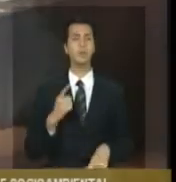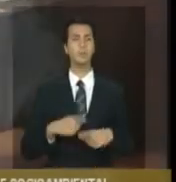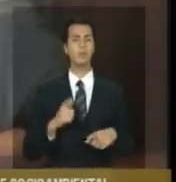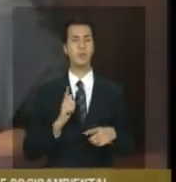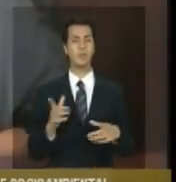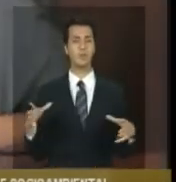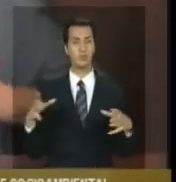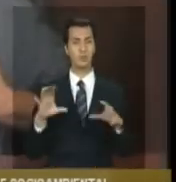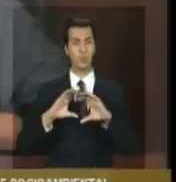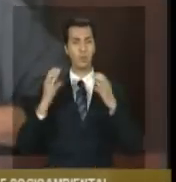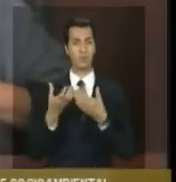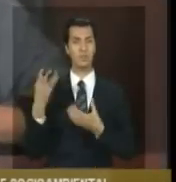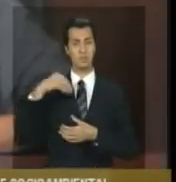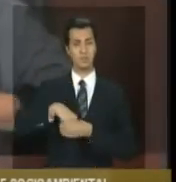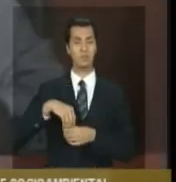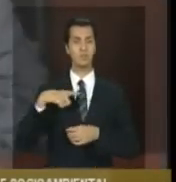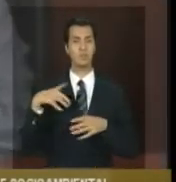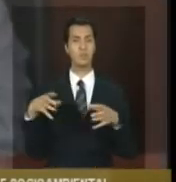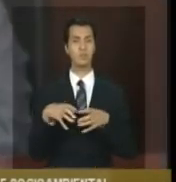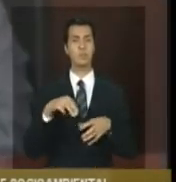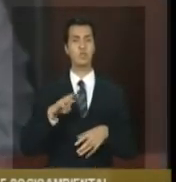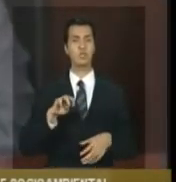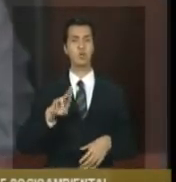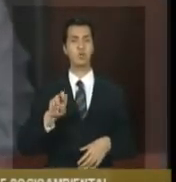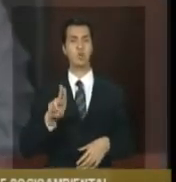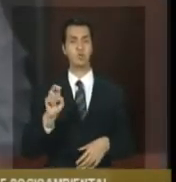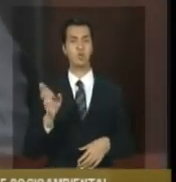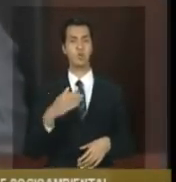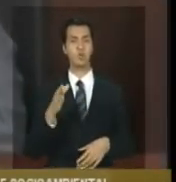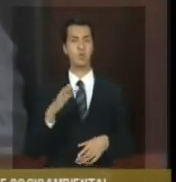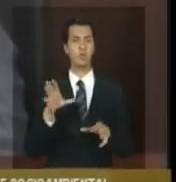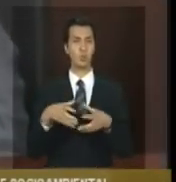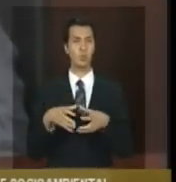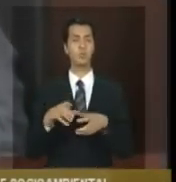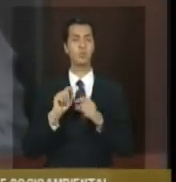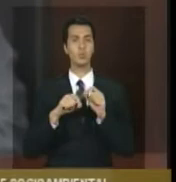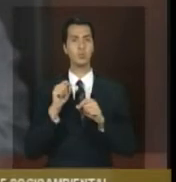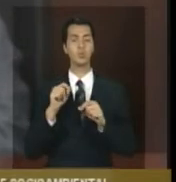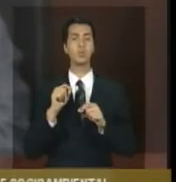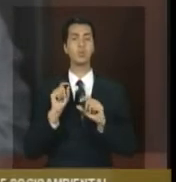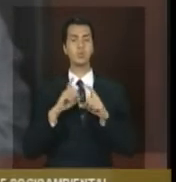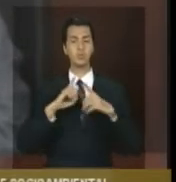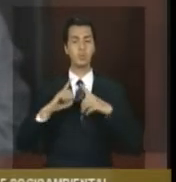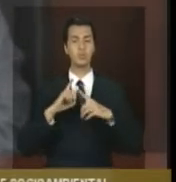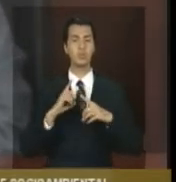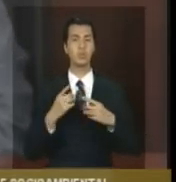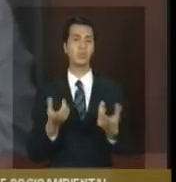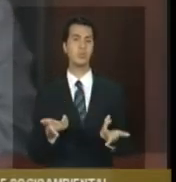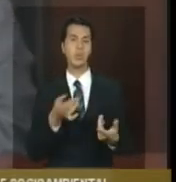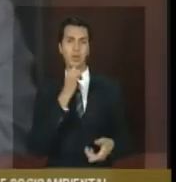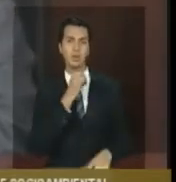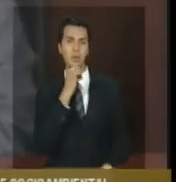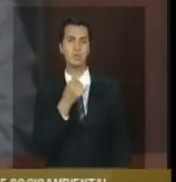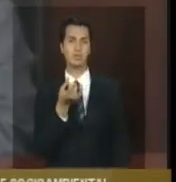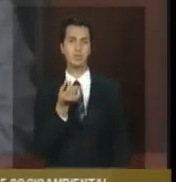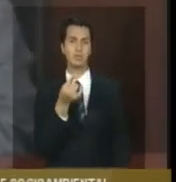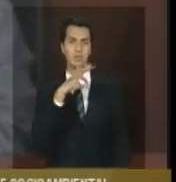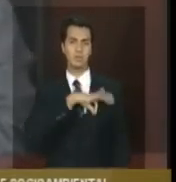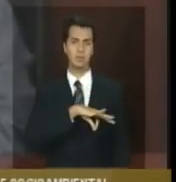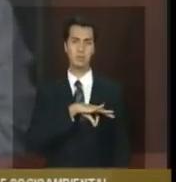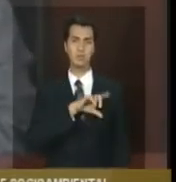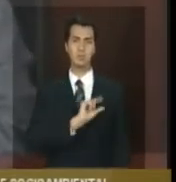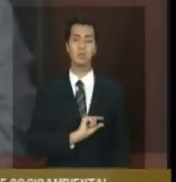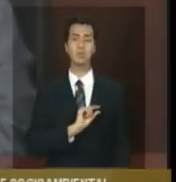das Nações Unidas. Isso vem balizando e vem esse debate colocando, por exemplo, renda mínima em torno da questão da mulher.